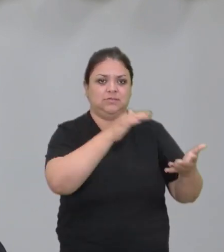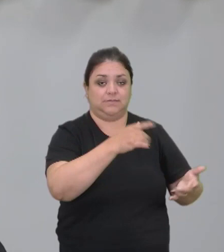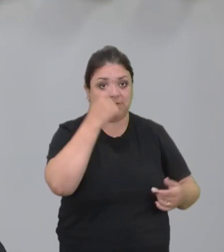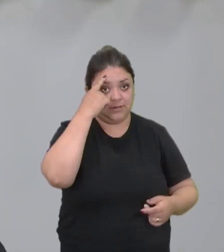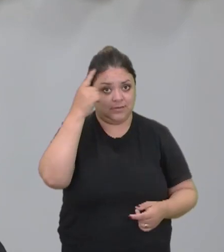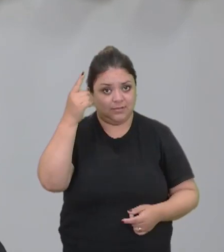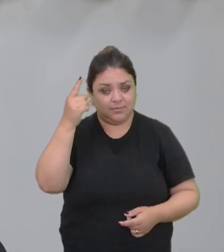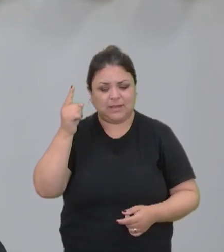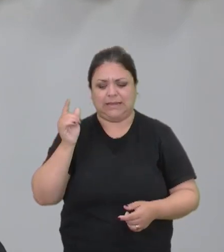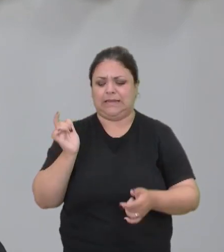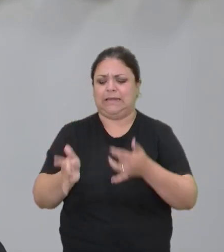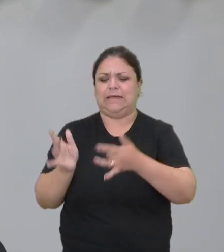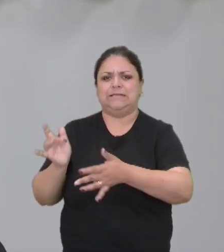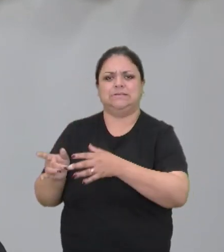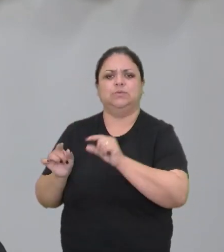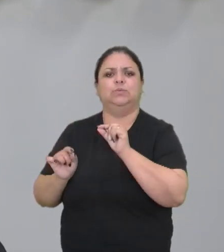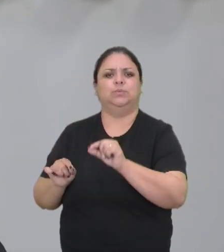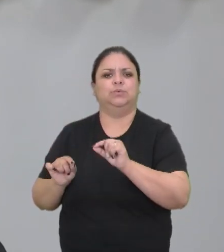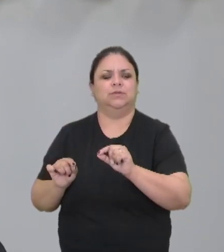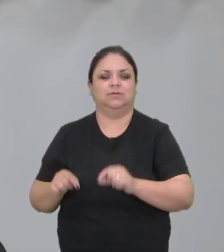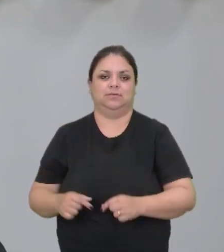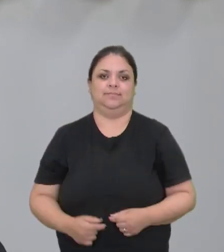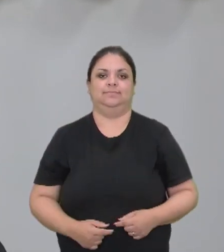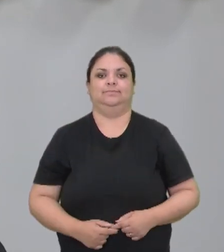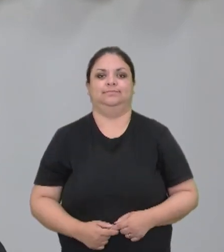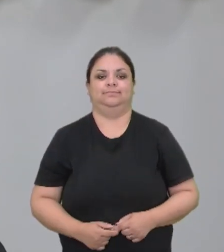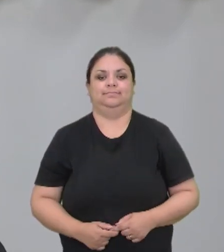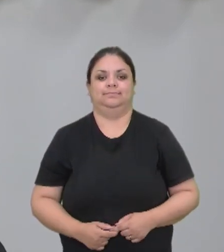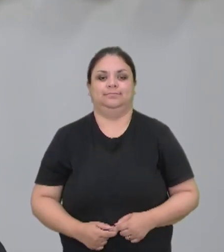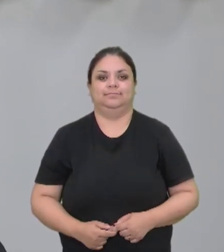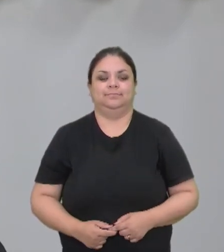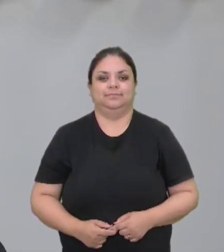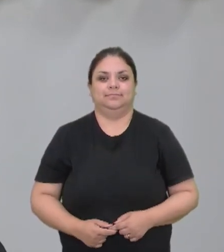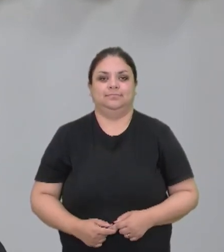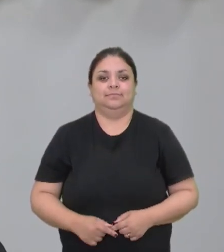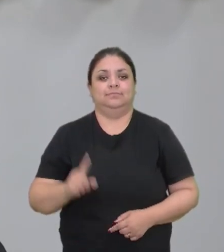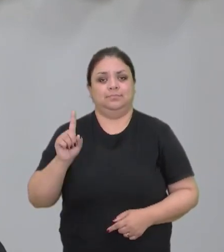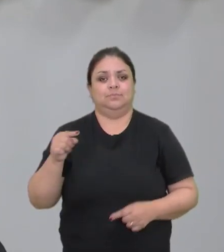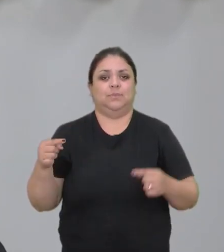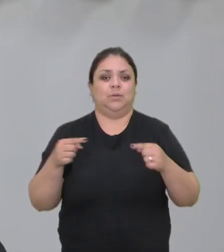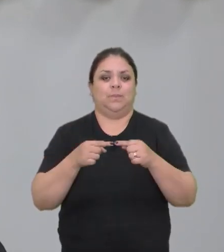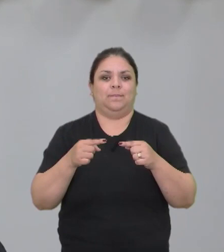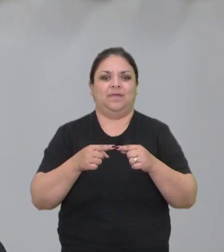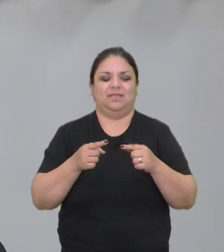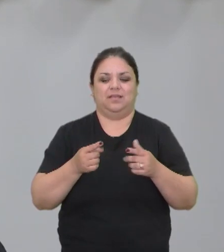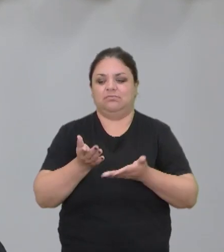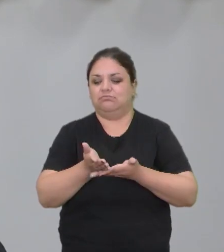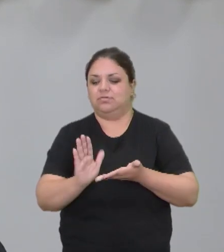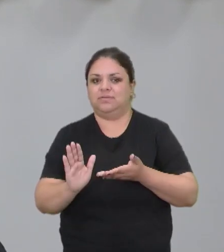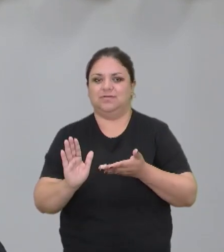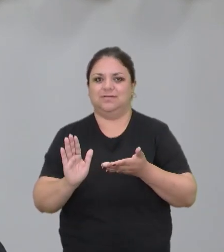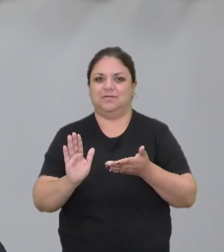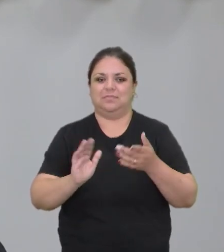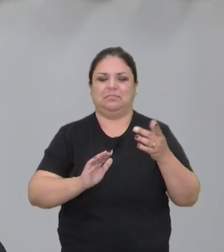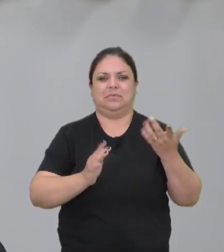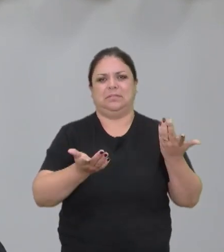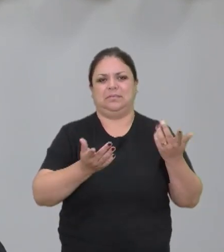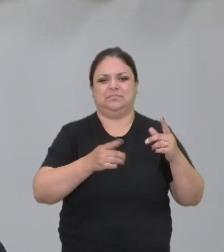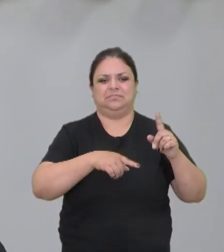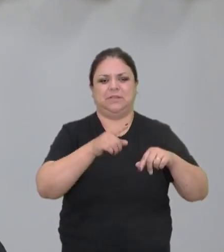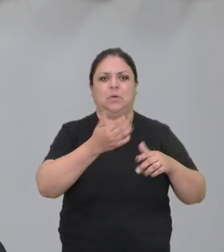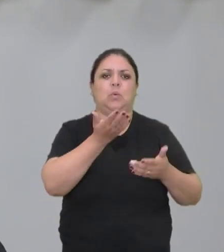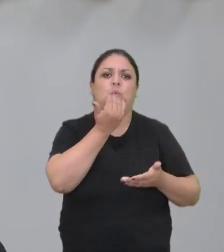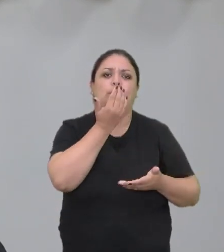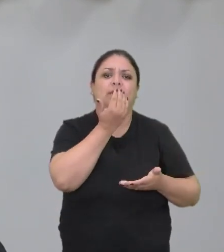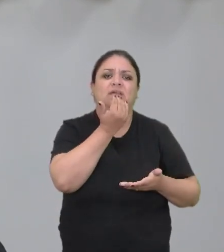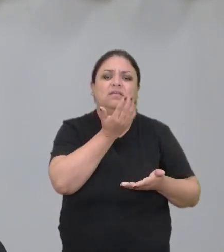é, na verdade, esses resíduos orgânicos, que seria justamente, né, esse resto de matéria orgânica, que seria muitas vezes restos